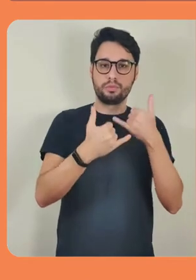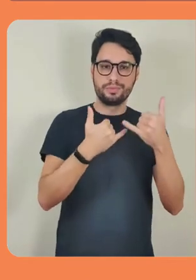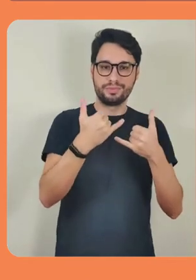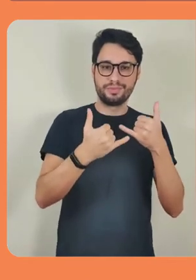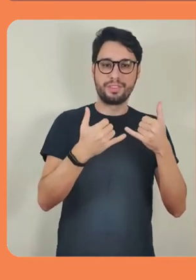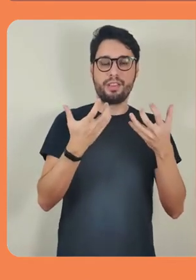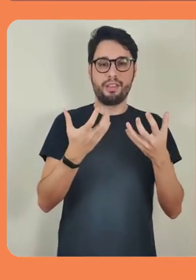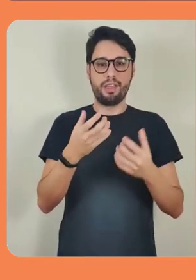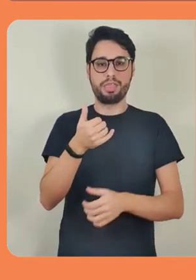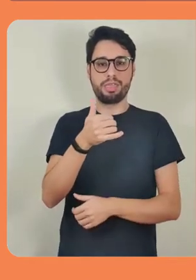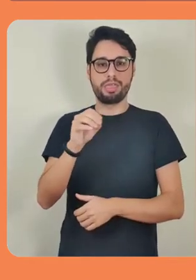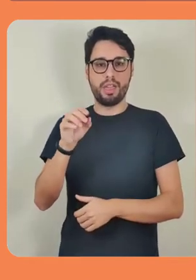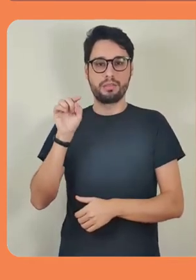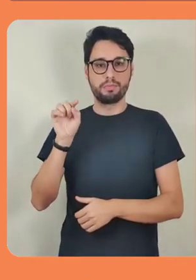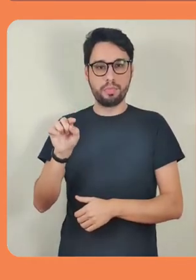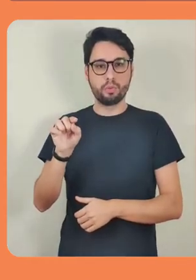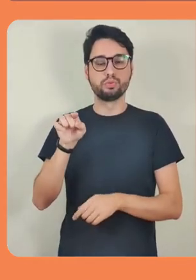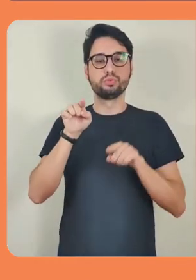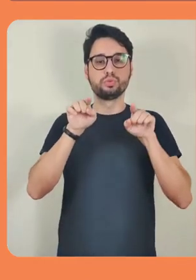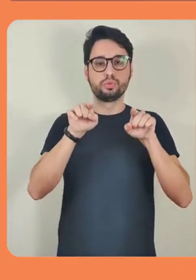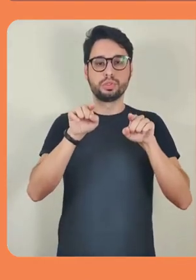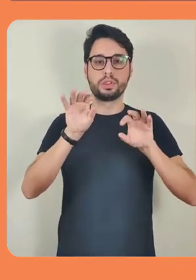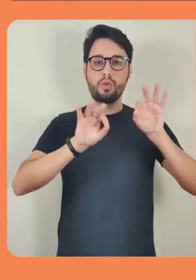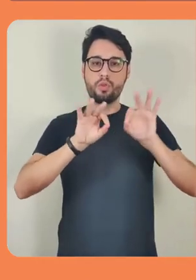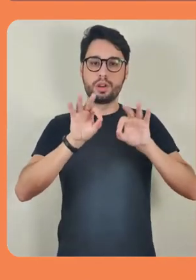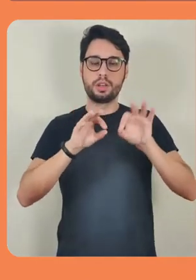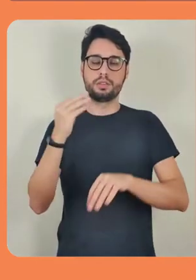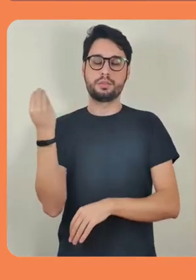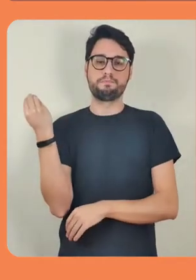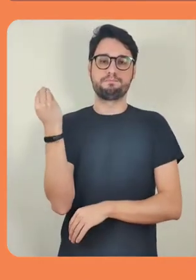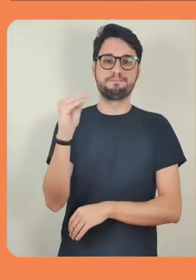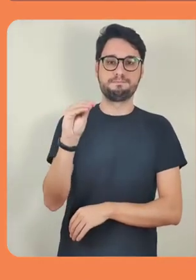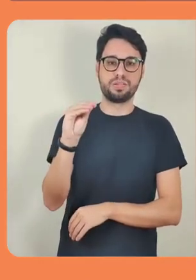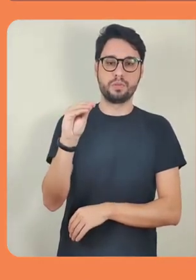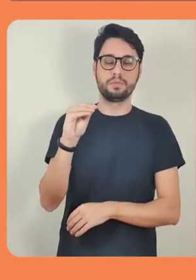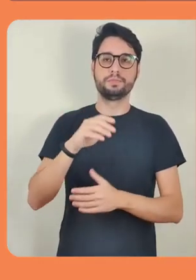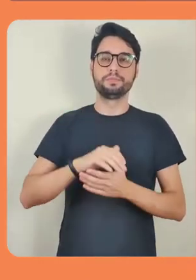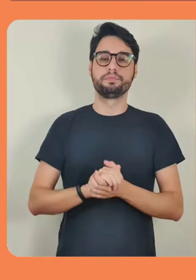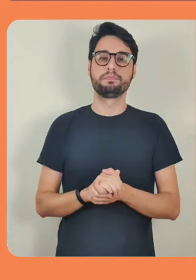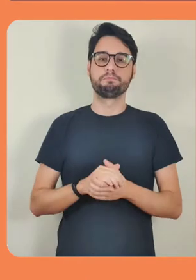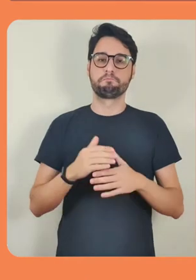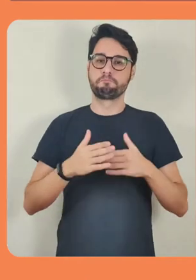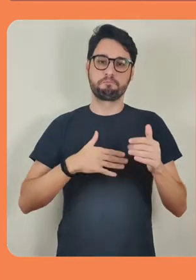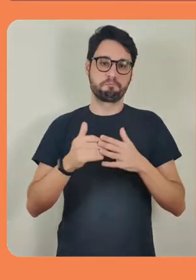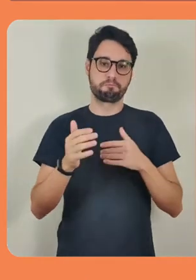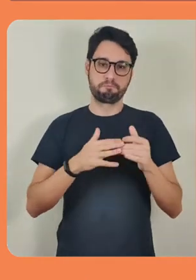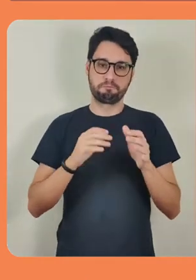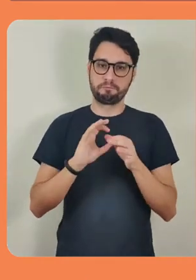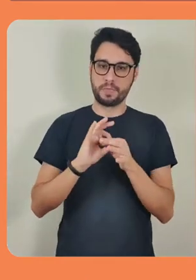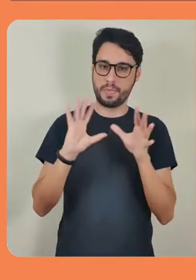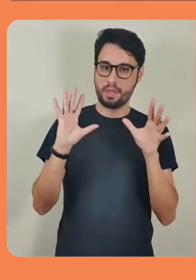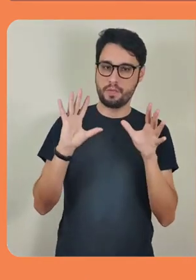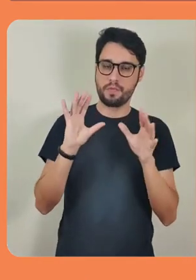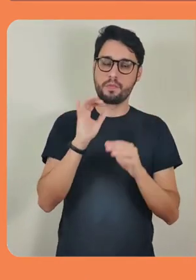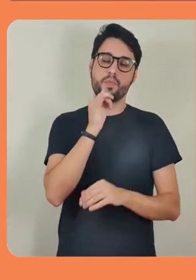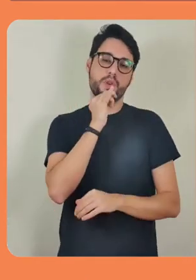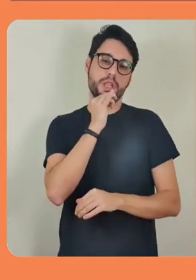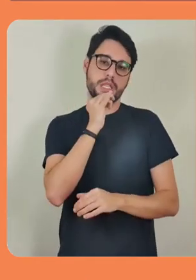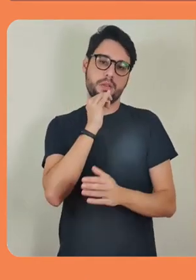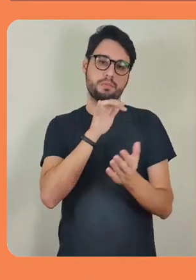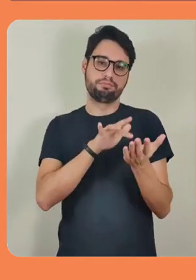qualquer das condições abaixo então qualquer condição que você queira que ele ganhe 10 pontos